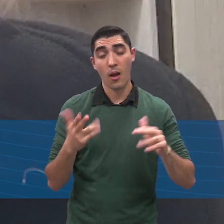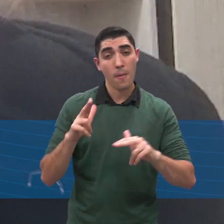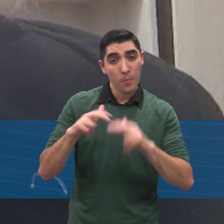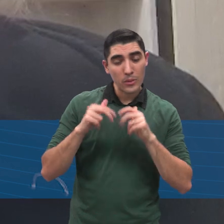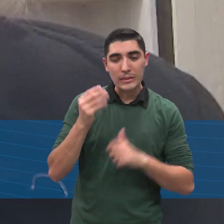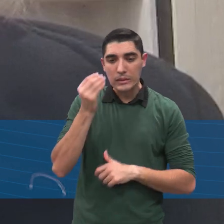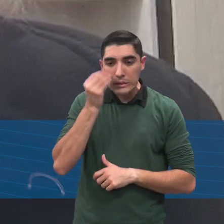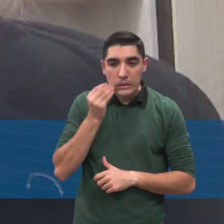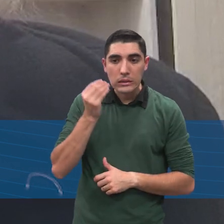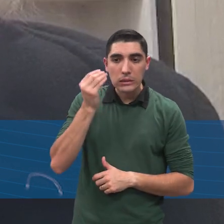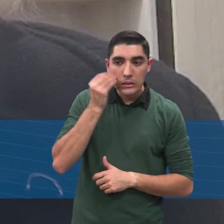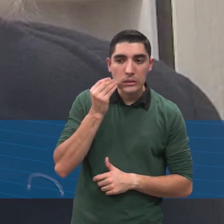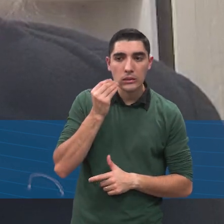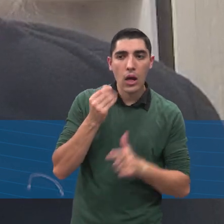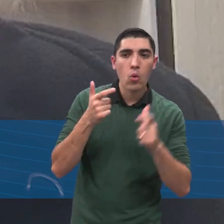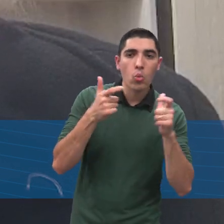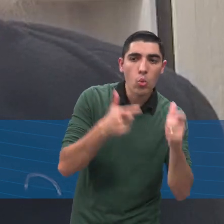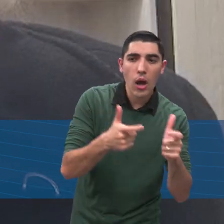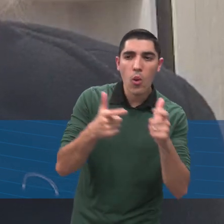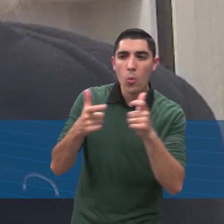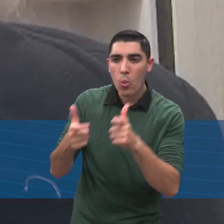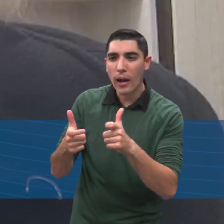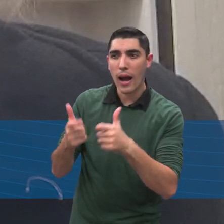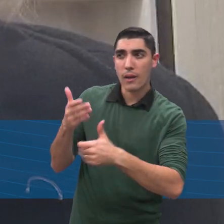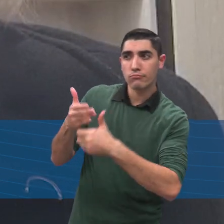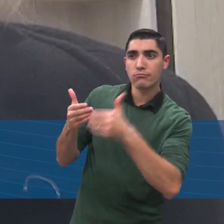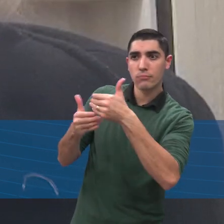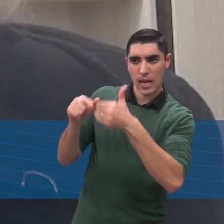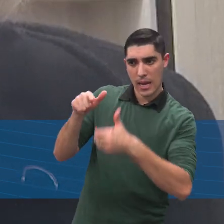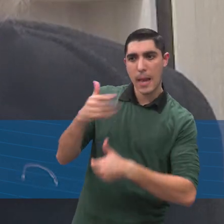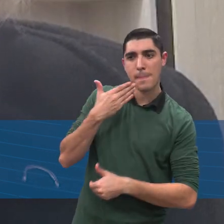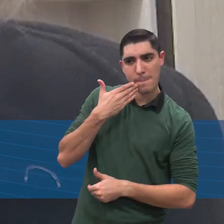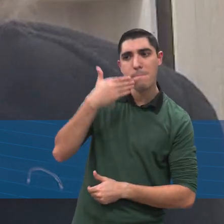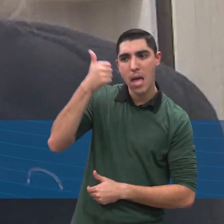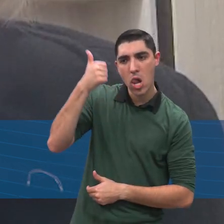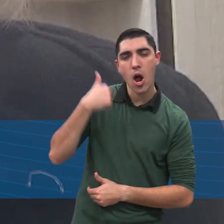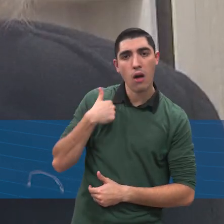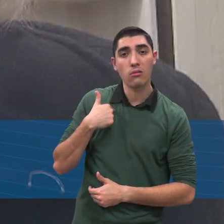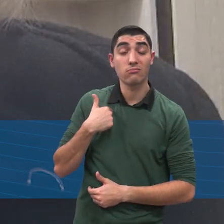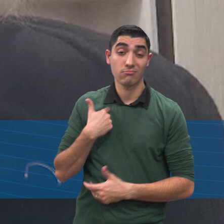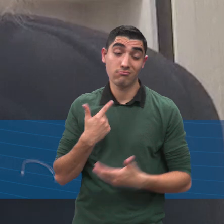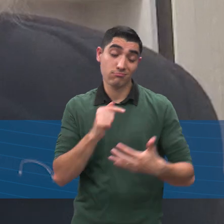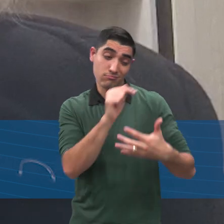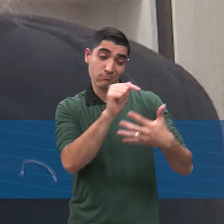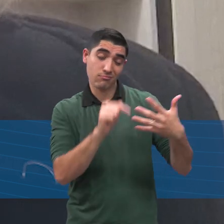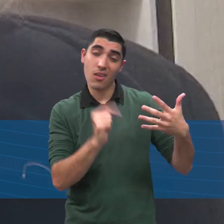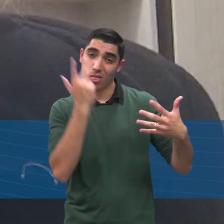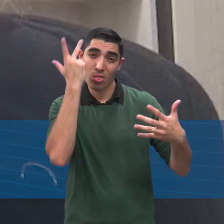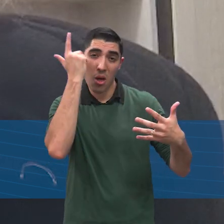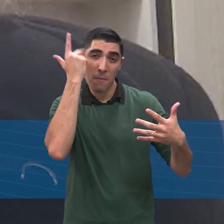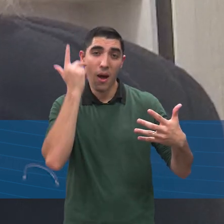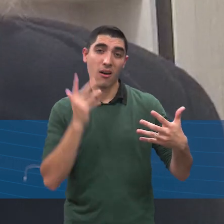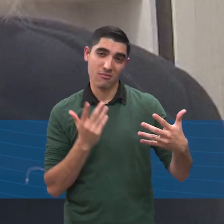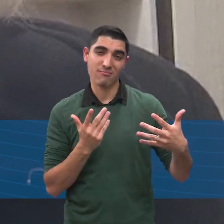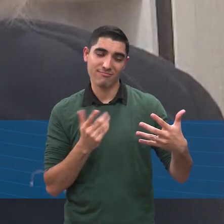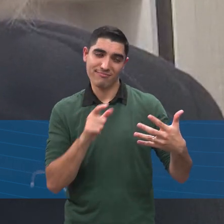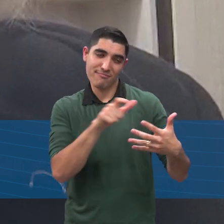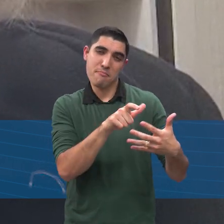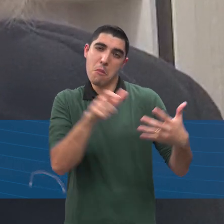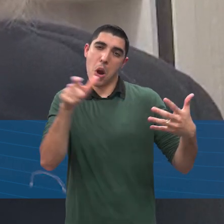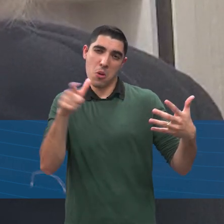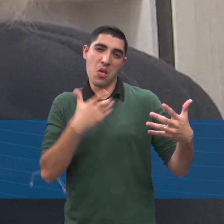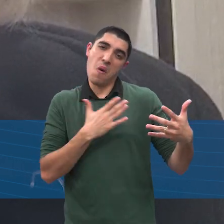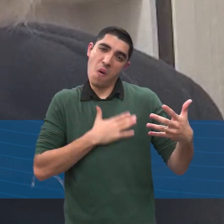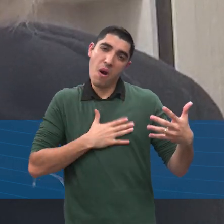A busca por localidades muradas, né, é muito comum, mais comum do que a gente